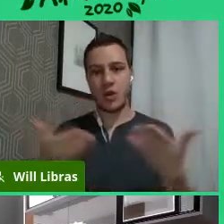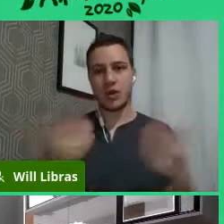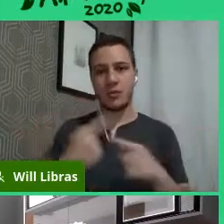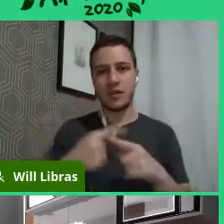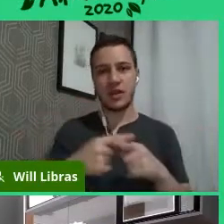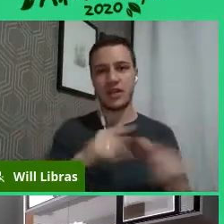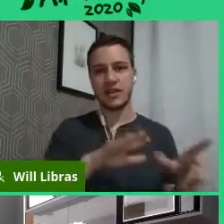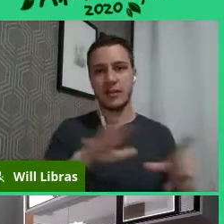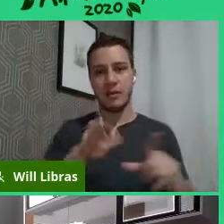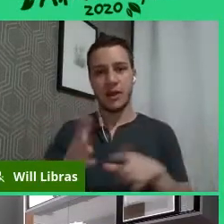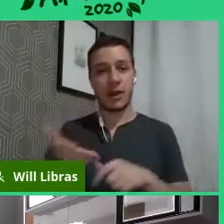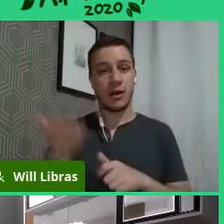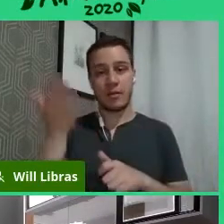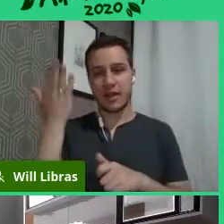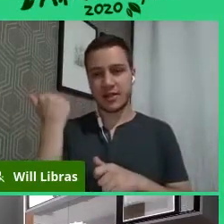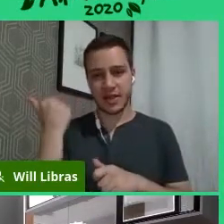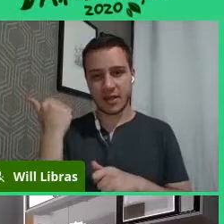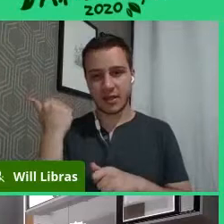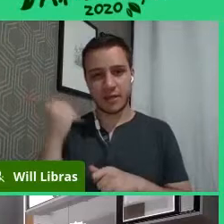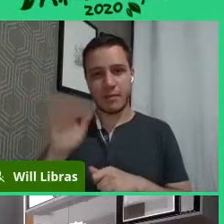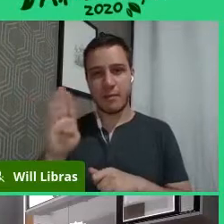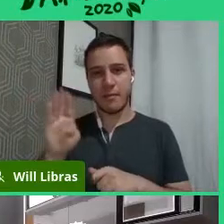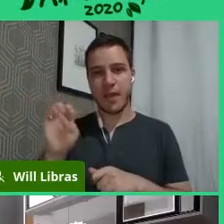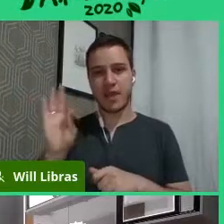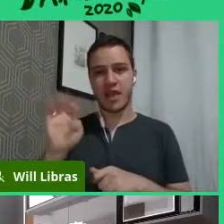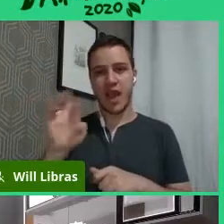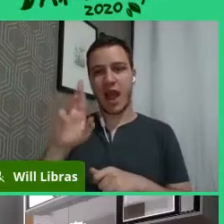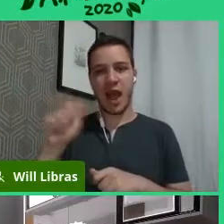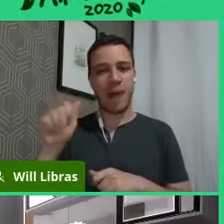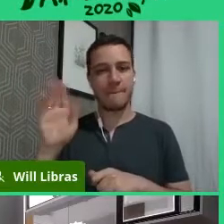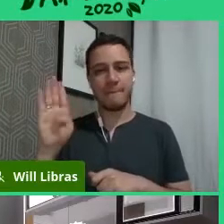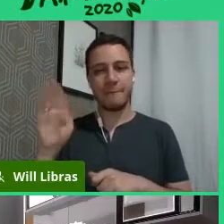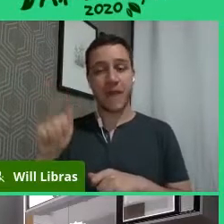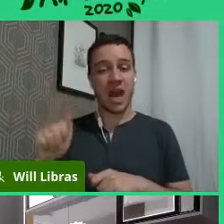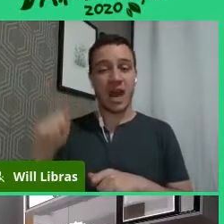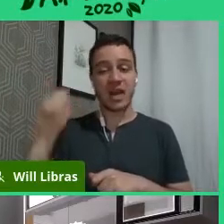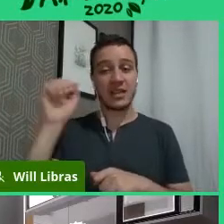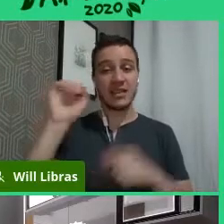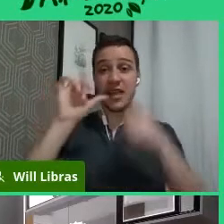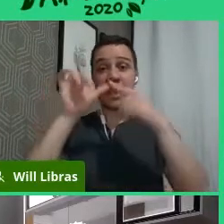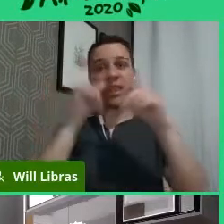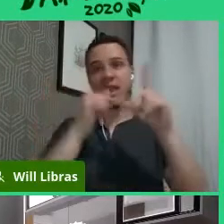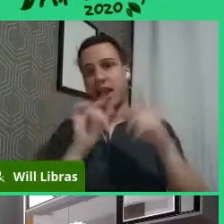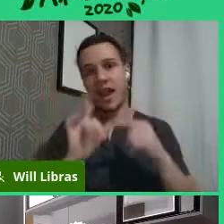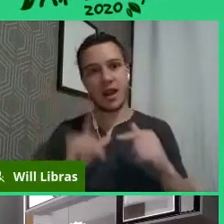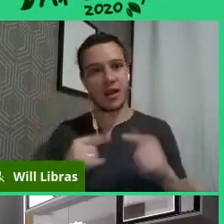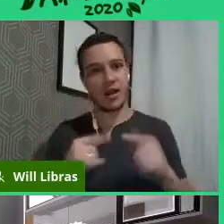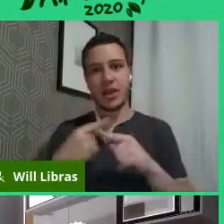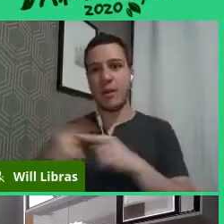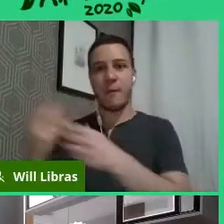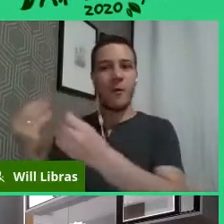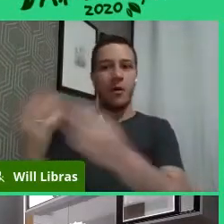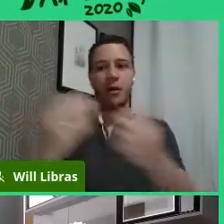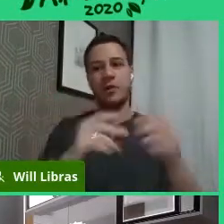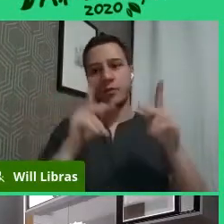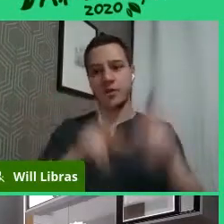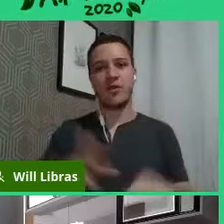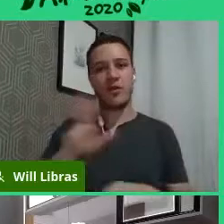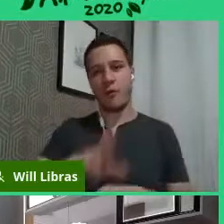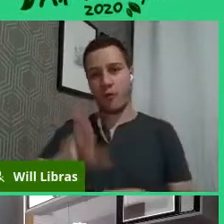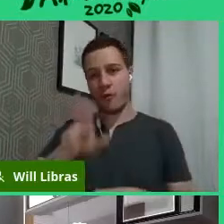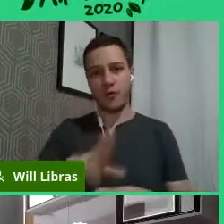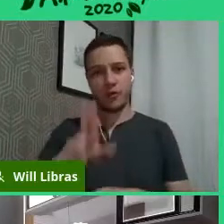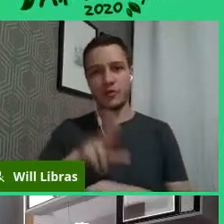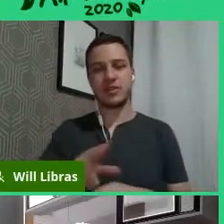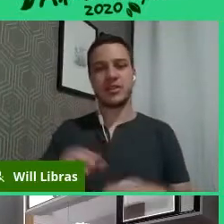a estrela do Mesa Brasil, onde a gente enviou para vários influencers, né, uma caixa com